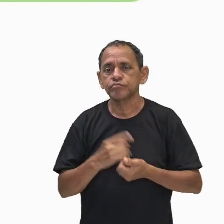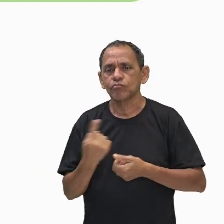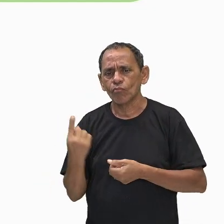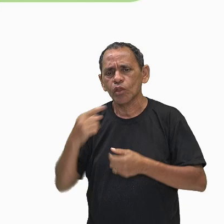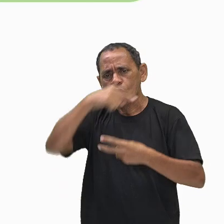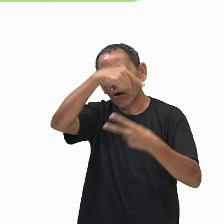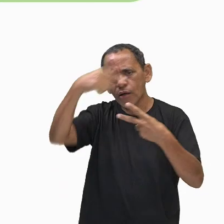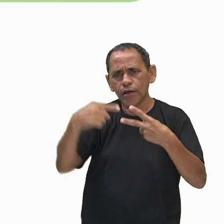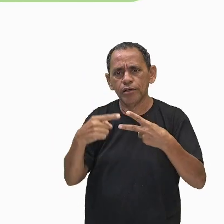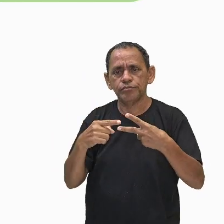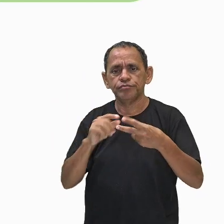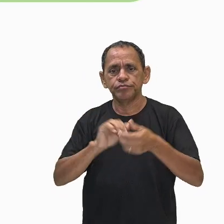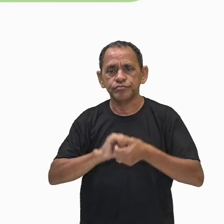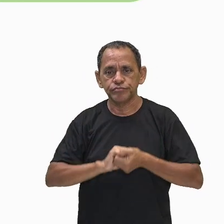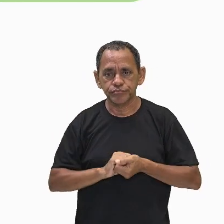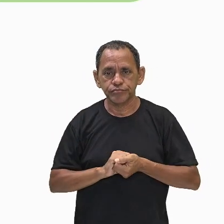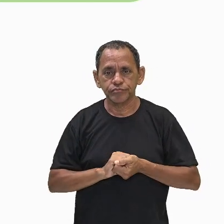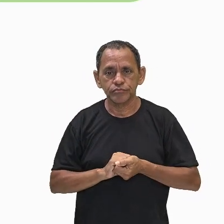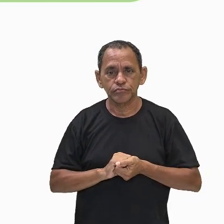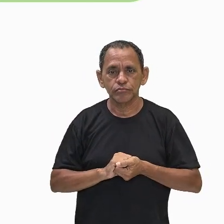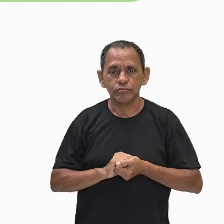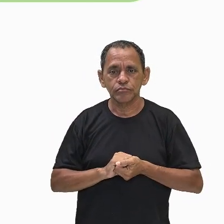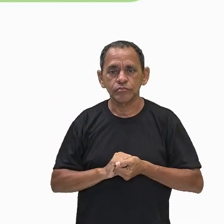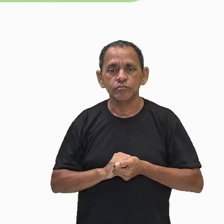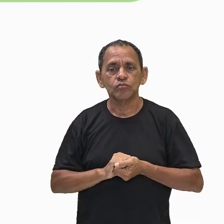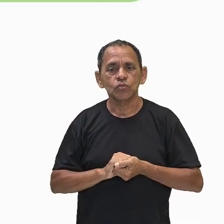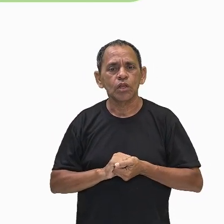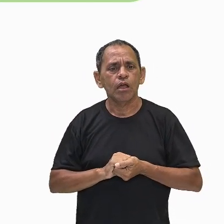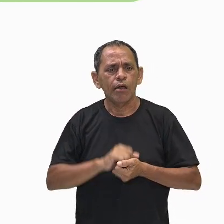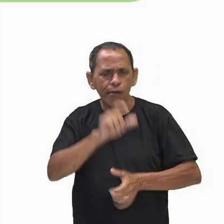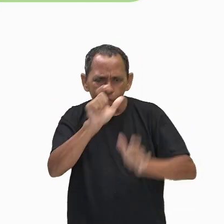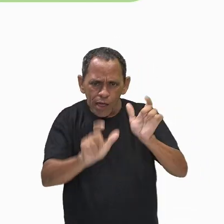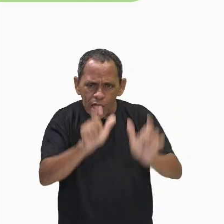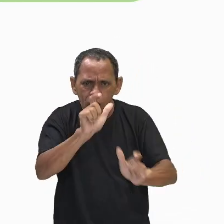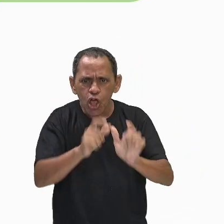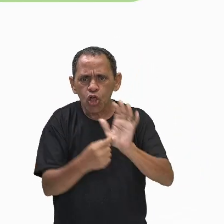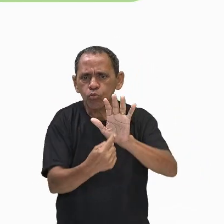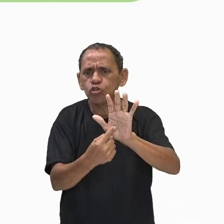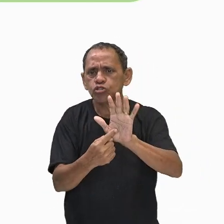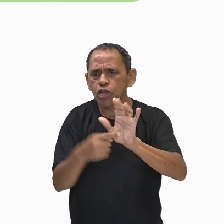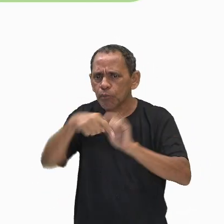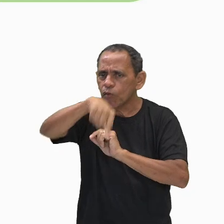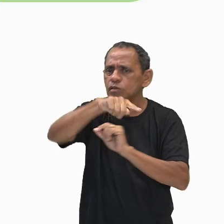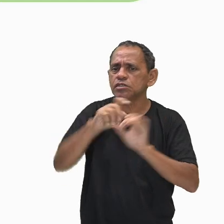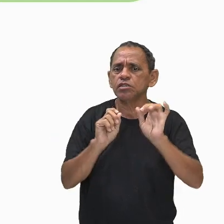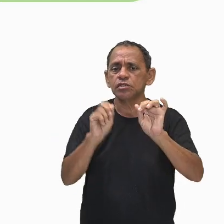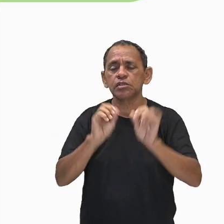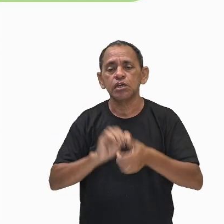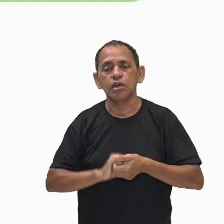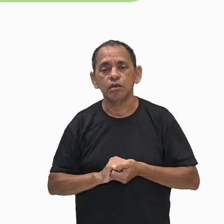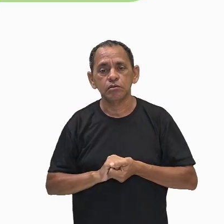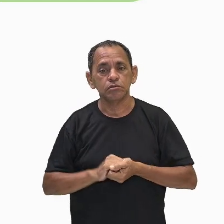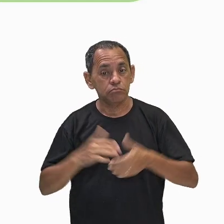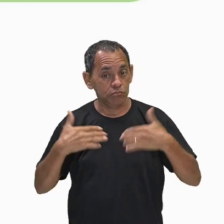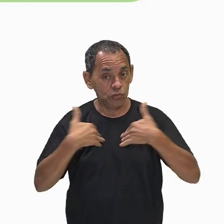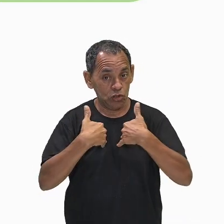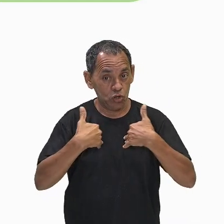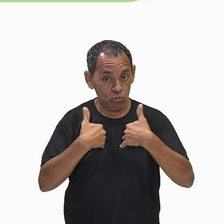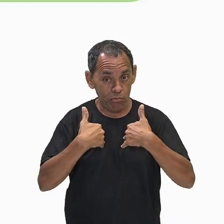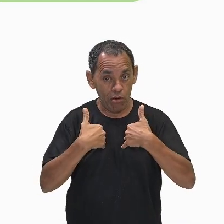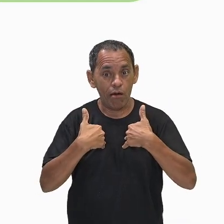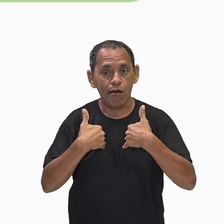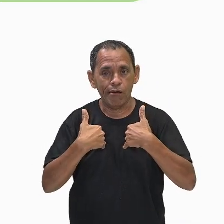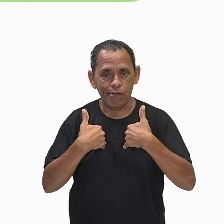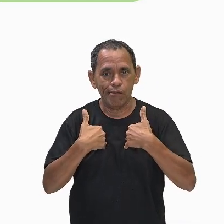alheio. Quer dizer que esses indivíduos que estão sendo mostrados para vocês, que são animais,